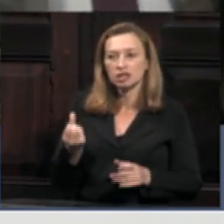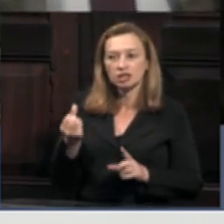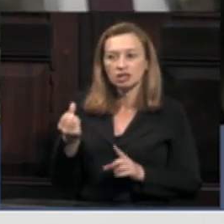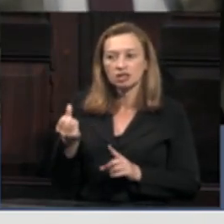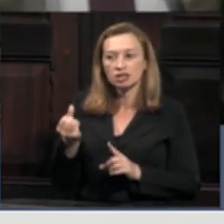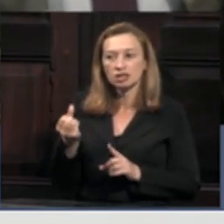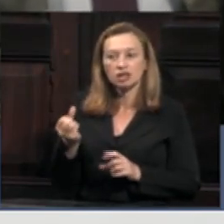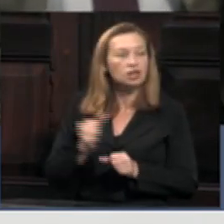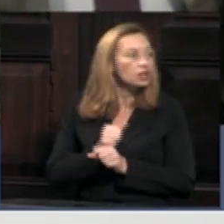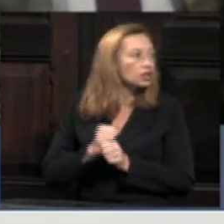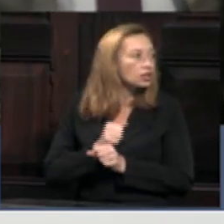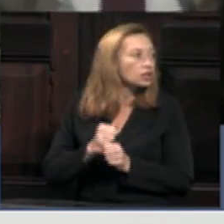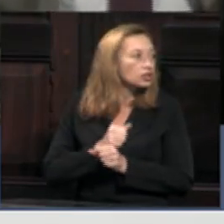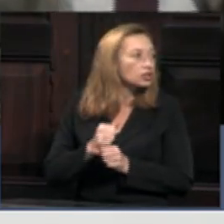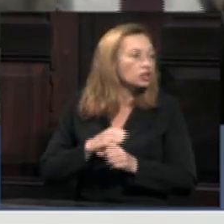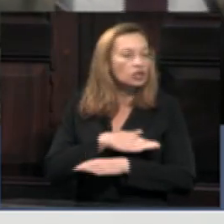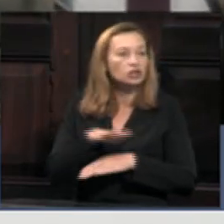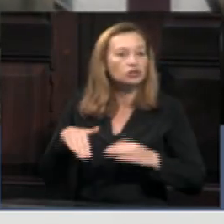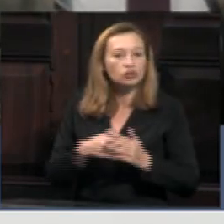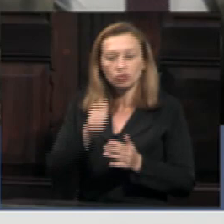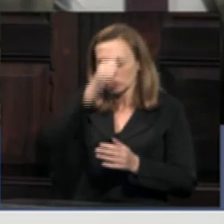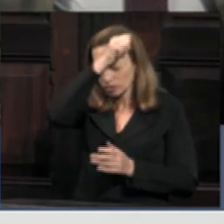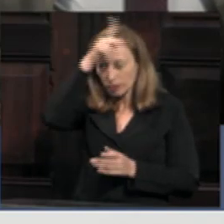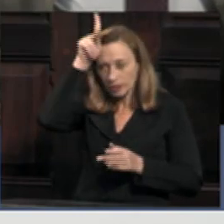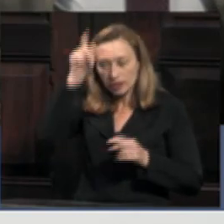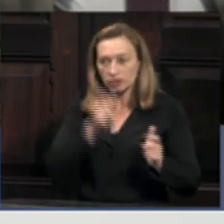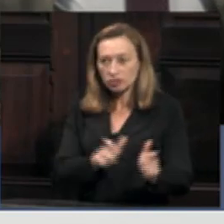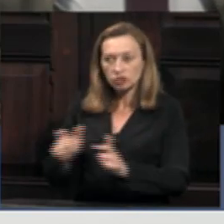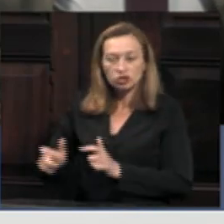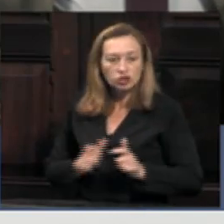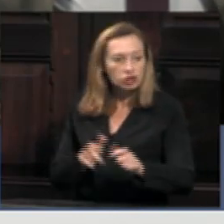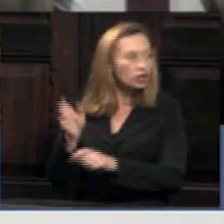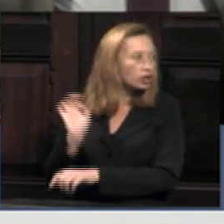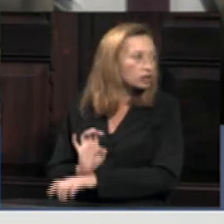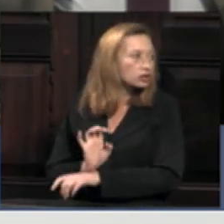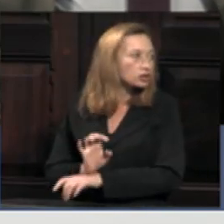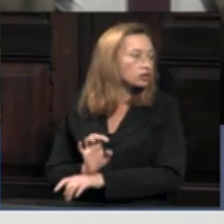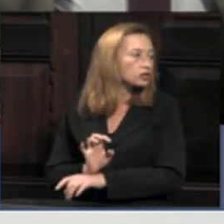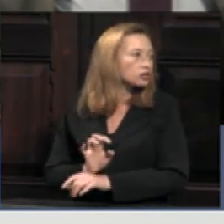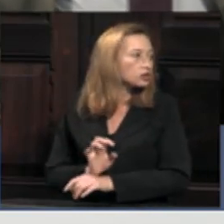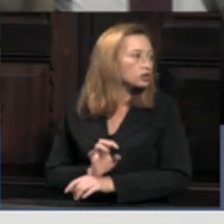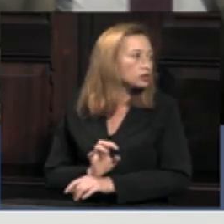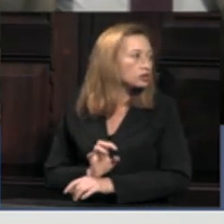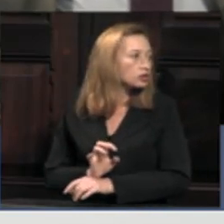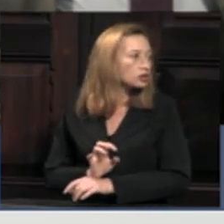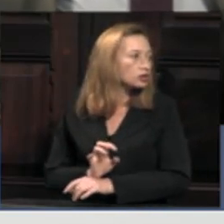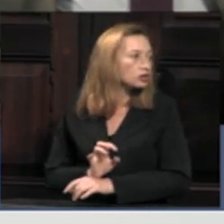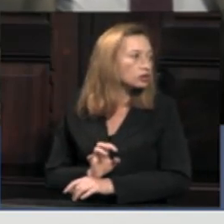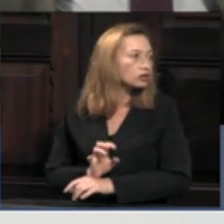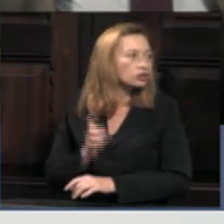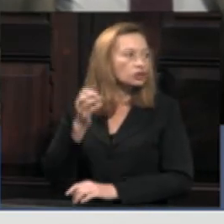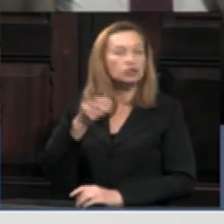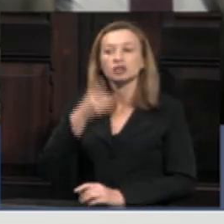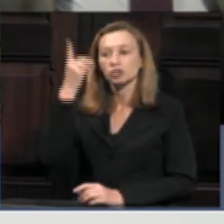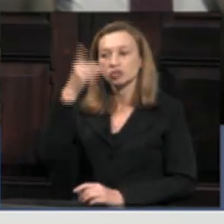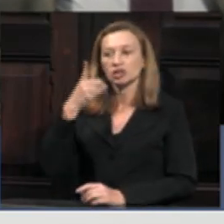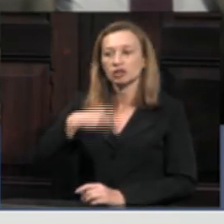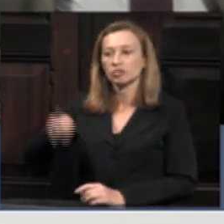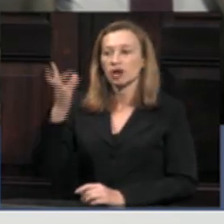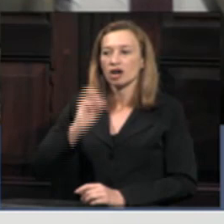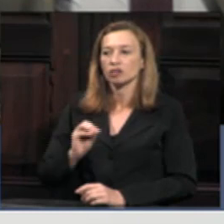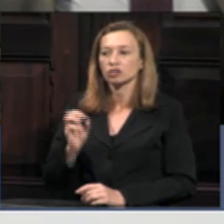idade, em todos os municípios do Estado. Pendendo de parecer da Comissão de Emendas Constitucionais, deputado Marcos